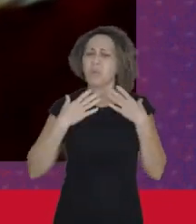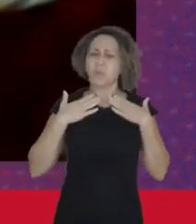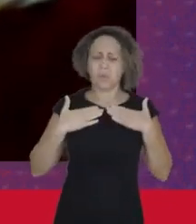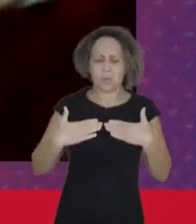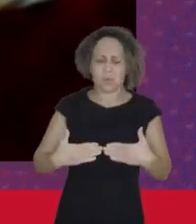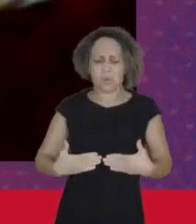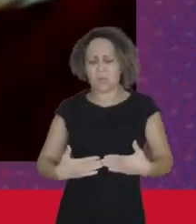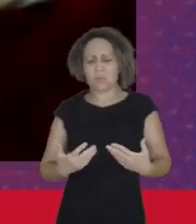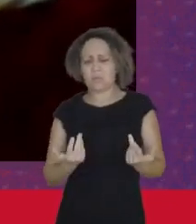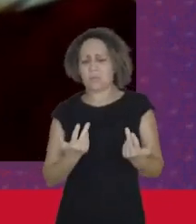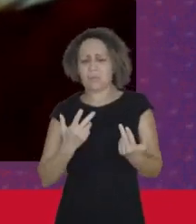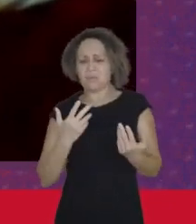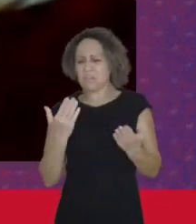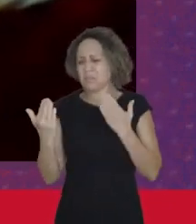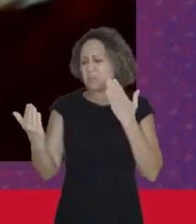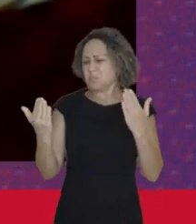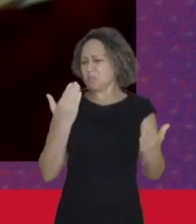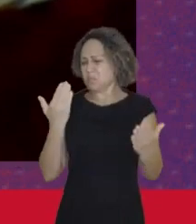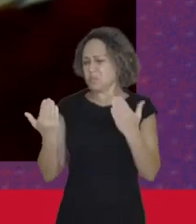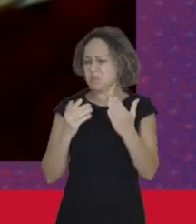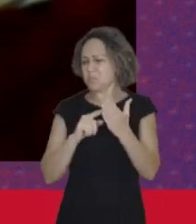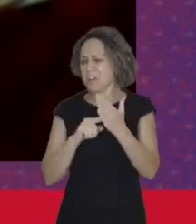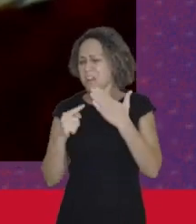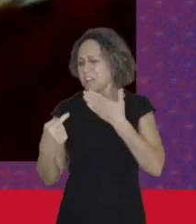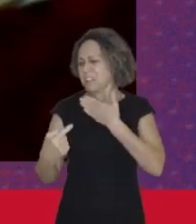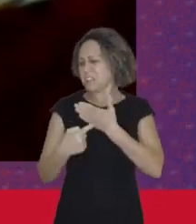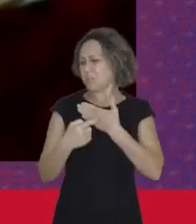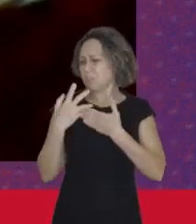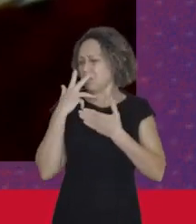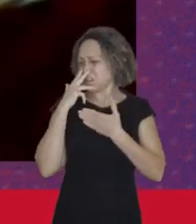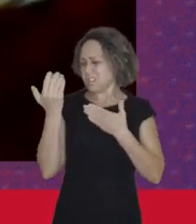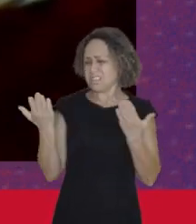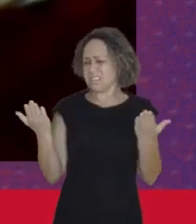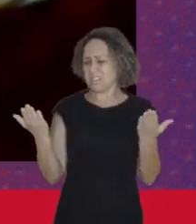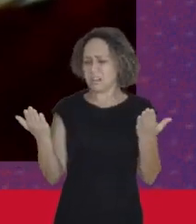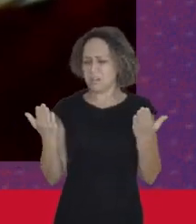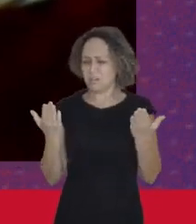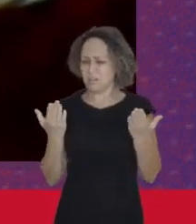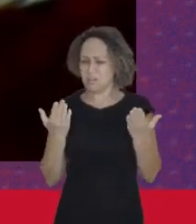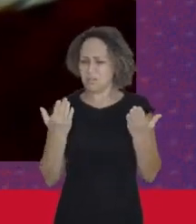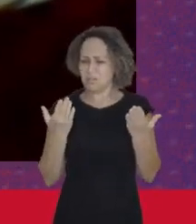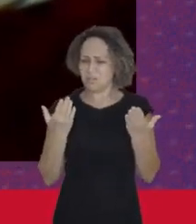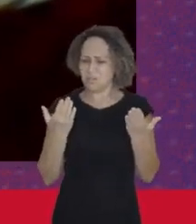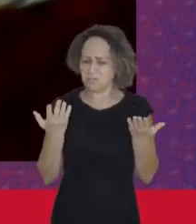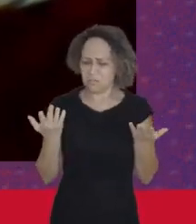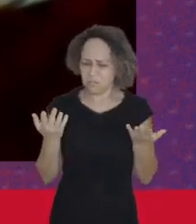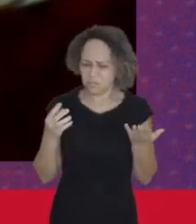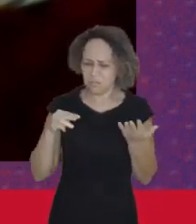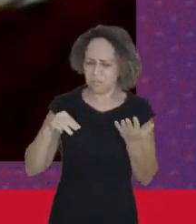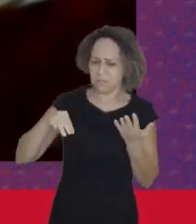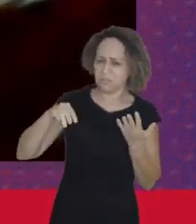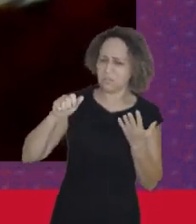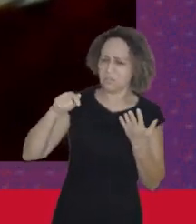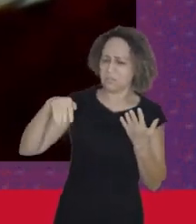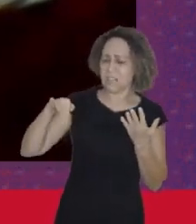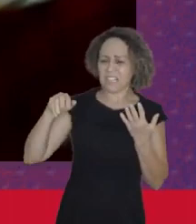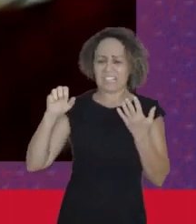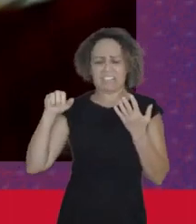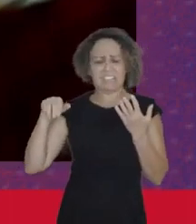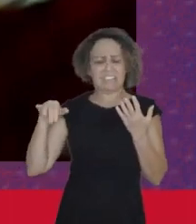máquina, ou seja, a deficiência percebida eram geralmente as